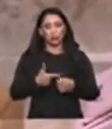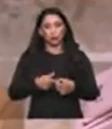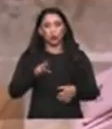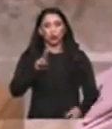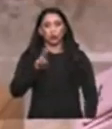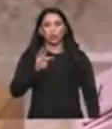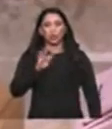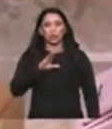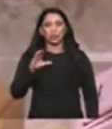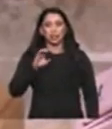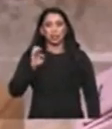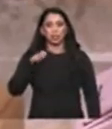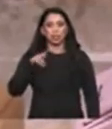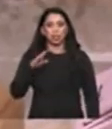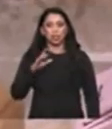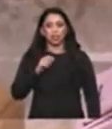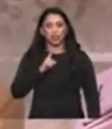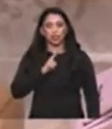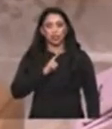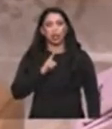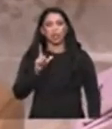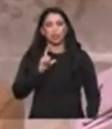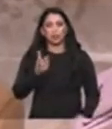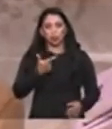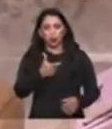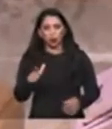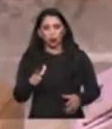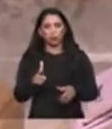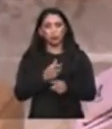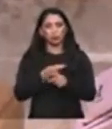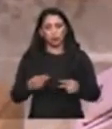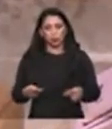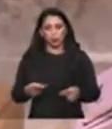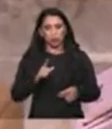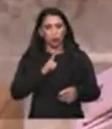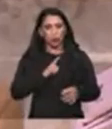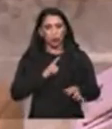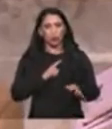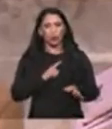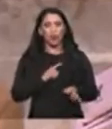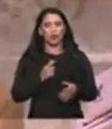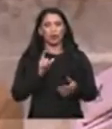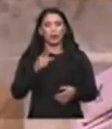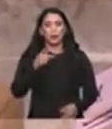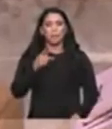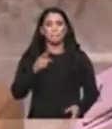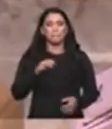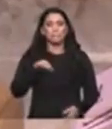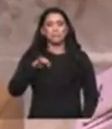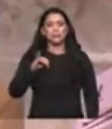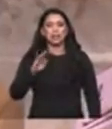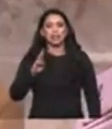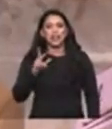a gestão de pagamentos e programas de milhagens, que também não é o problema, programa de milhagens, que isso é comum,